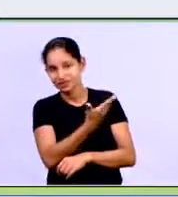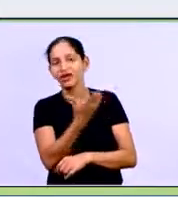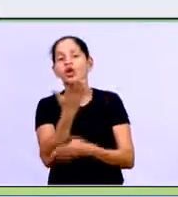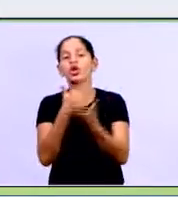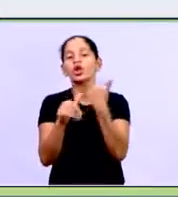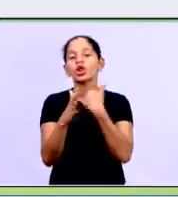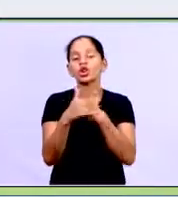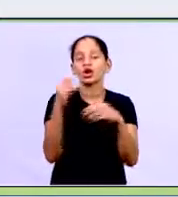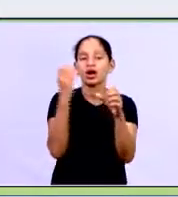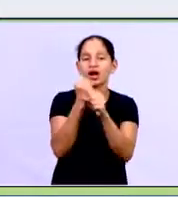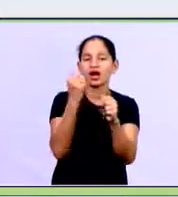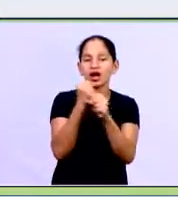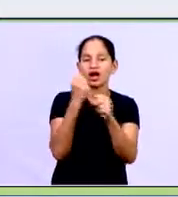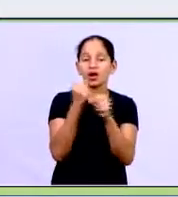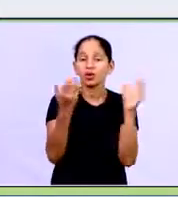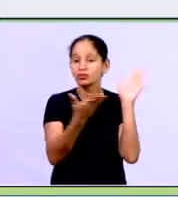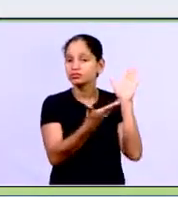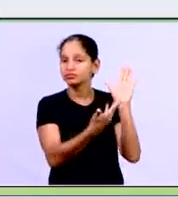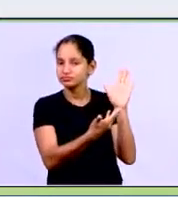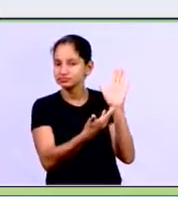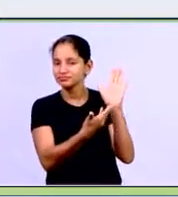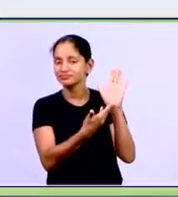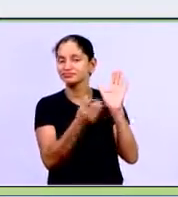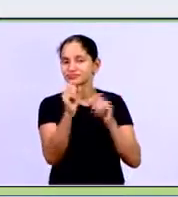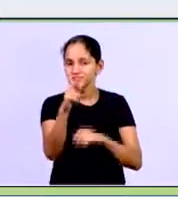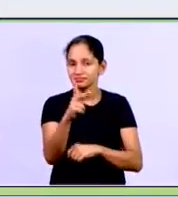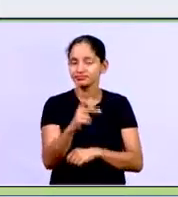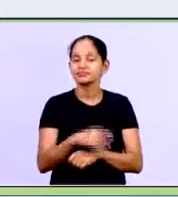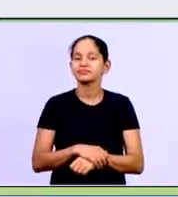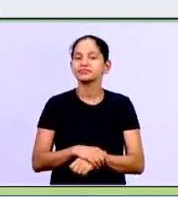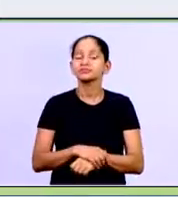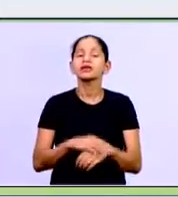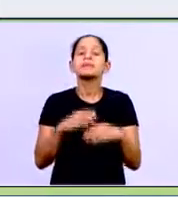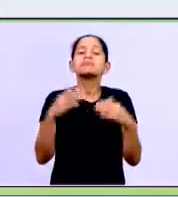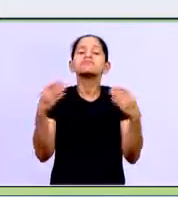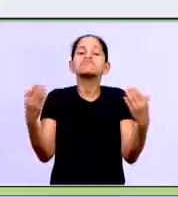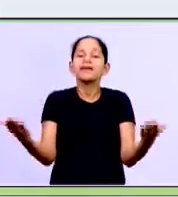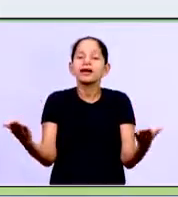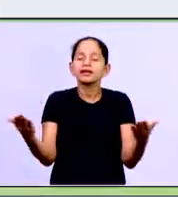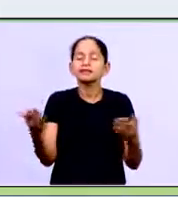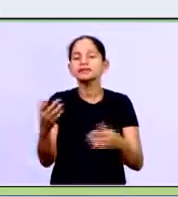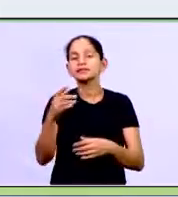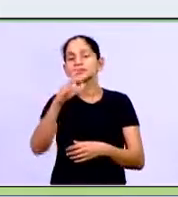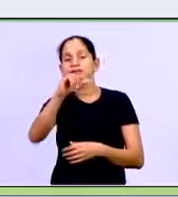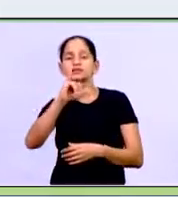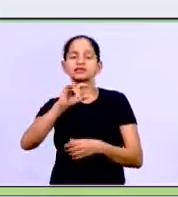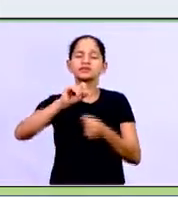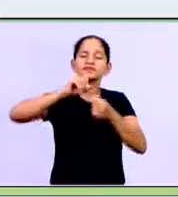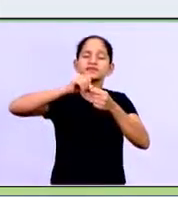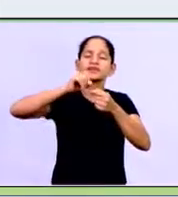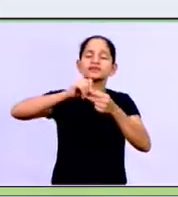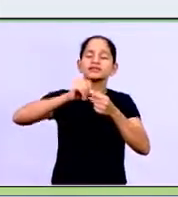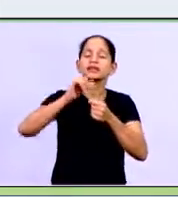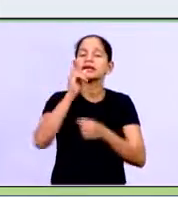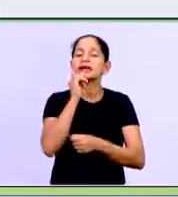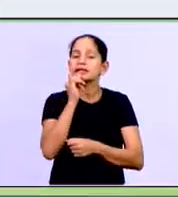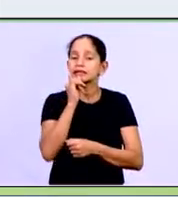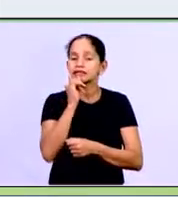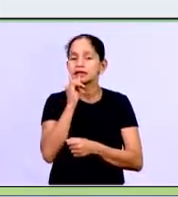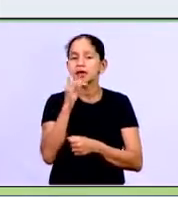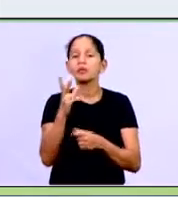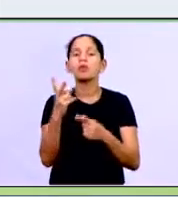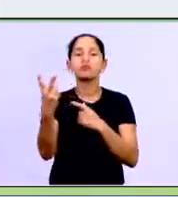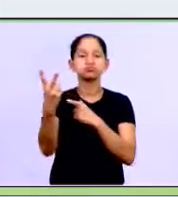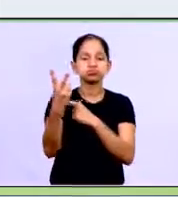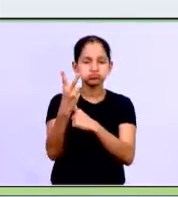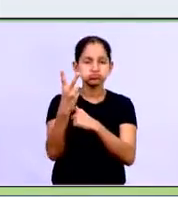lá são os mesmos que estão aqui, ok? Mas, Rafael, o nosso aluno às vezes fala assim, e se eu for fazer então um financiamento